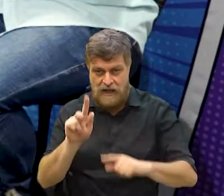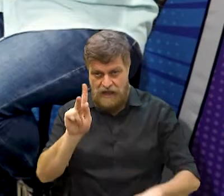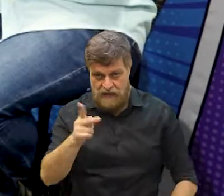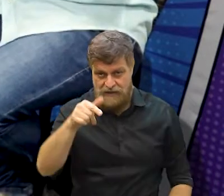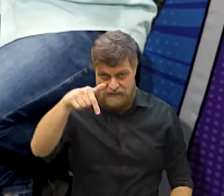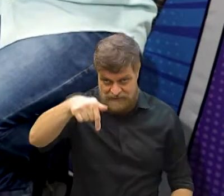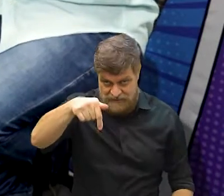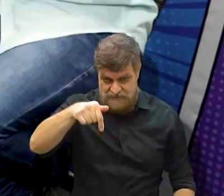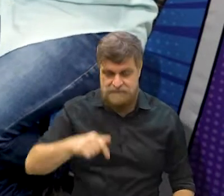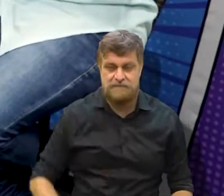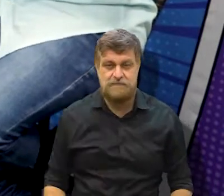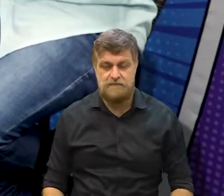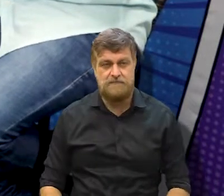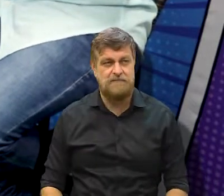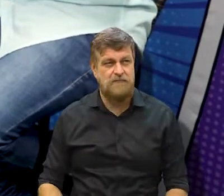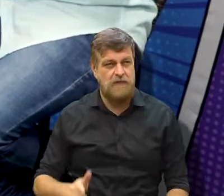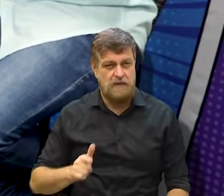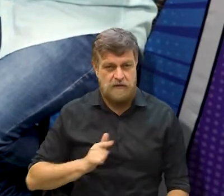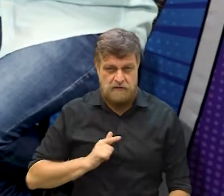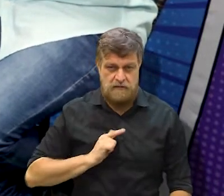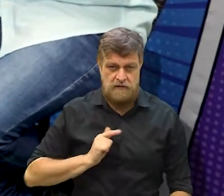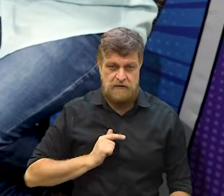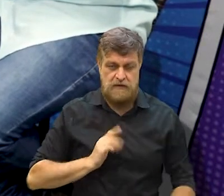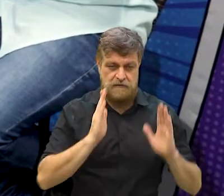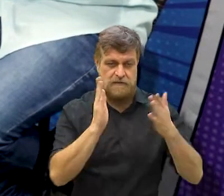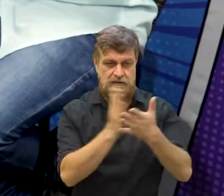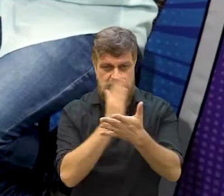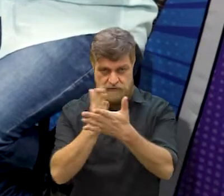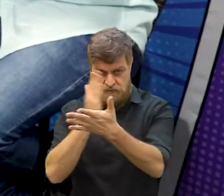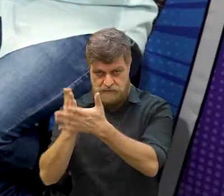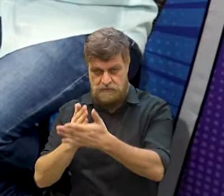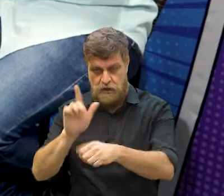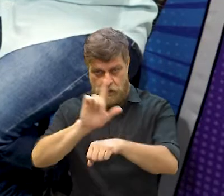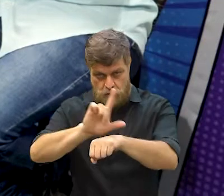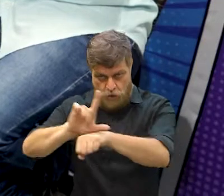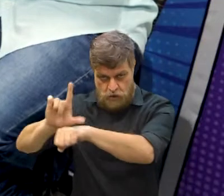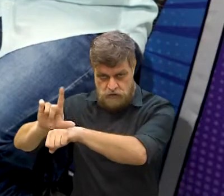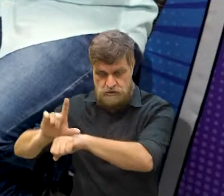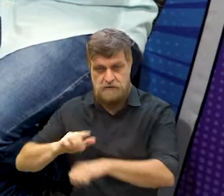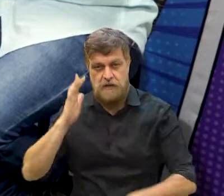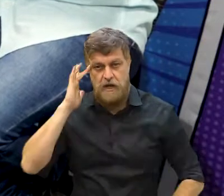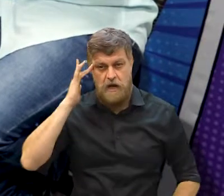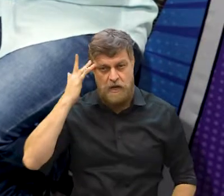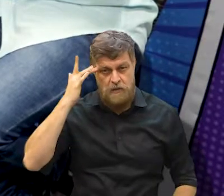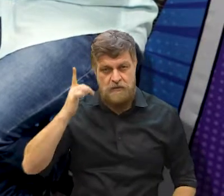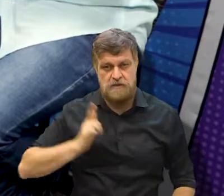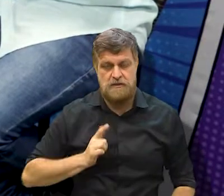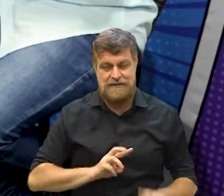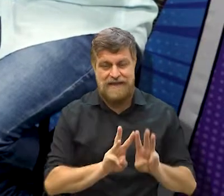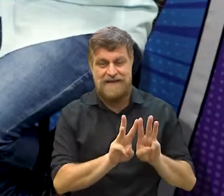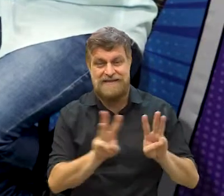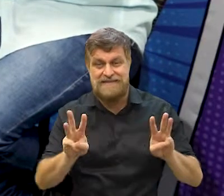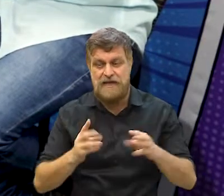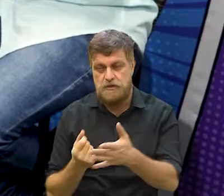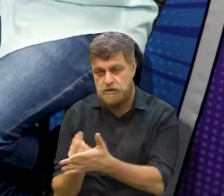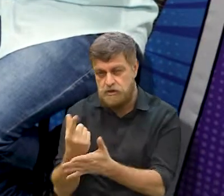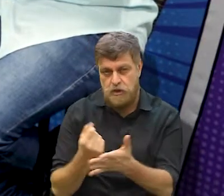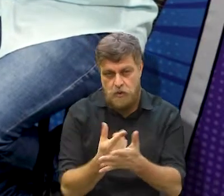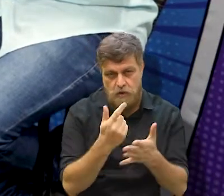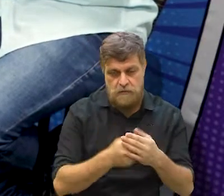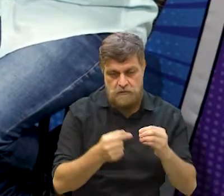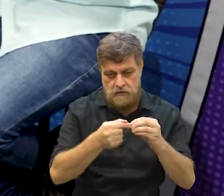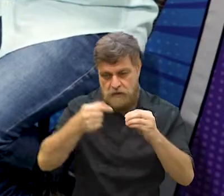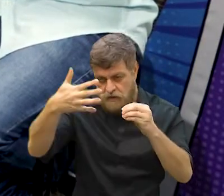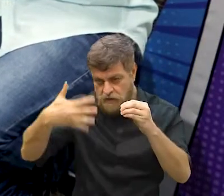HQ vai estar sendo distribuída em todas as livrarias, né? Eu acho que em todos esses sites de